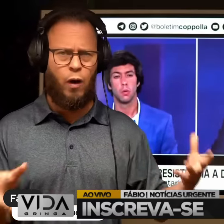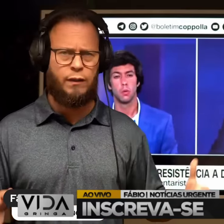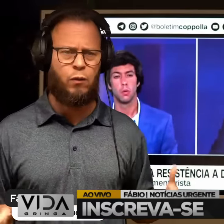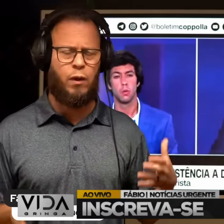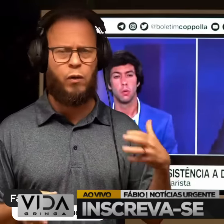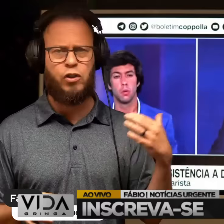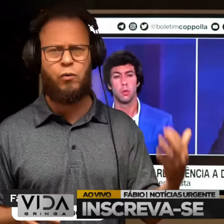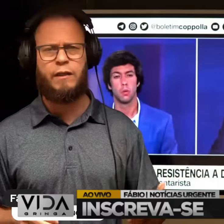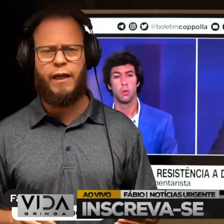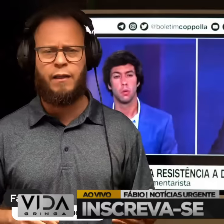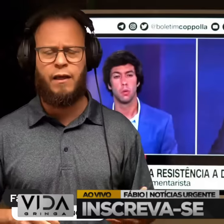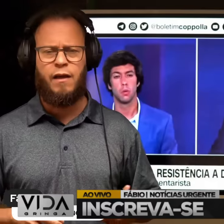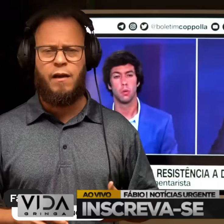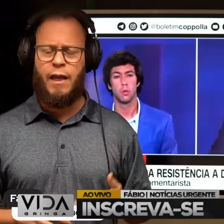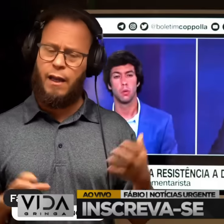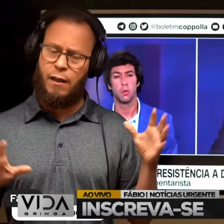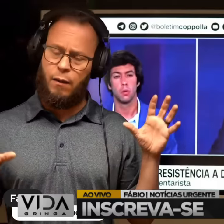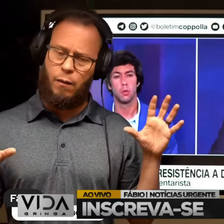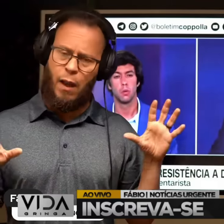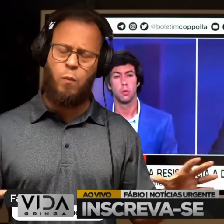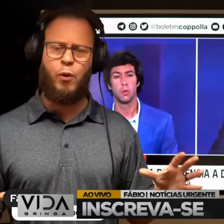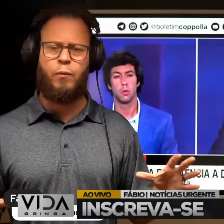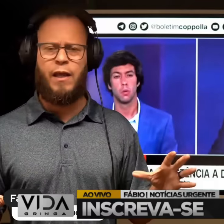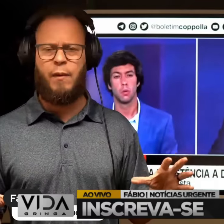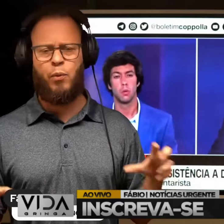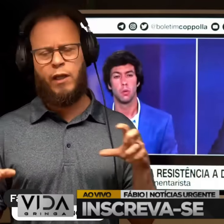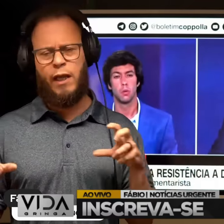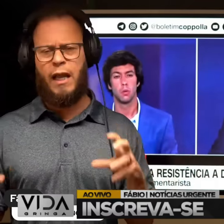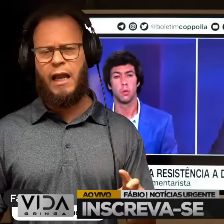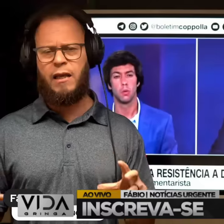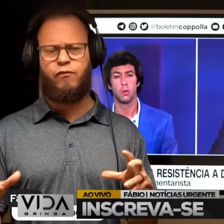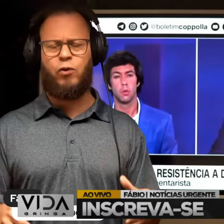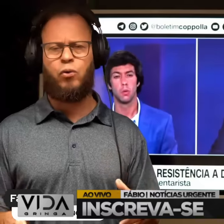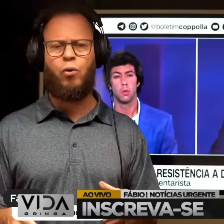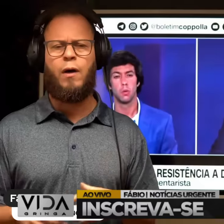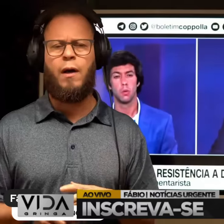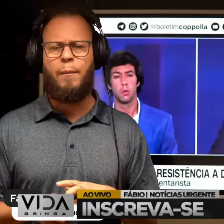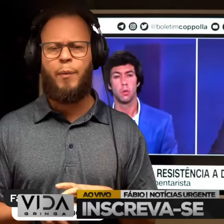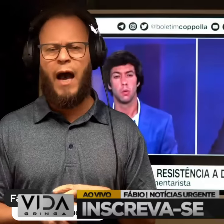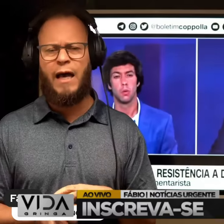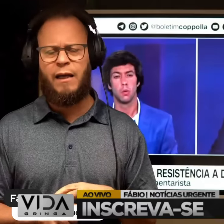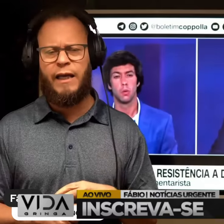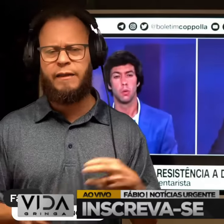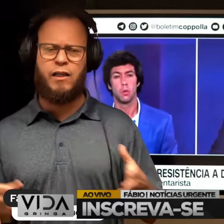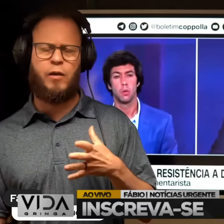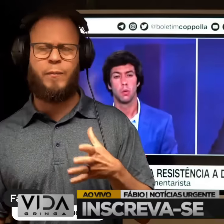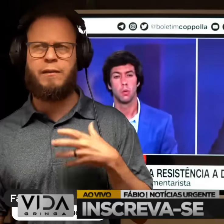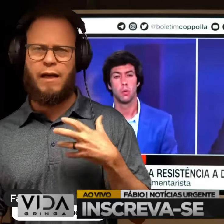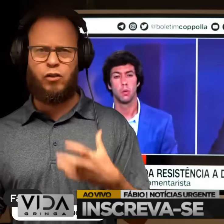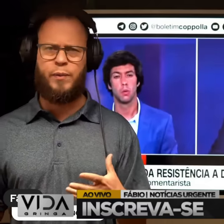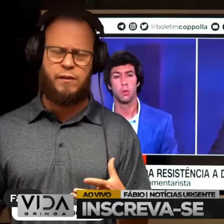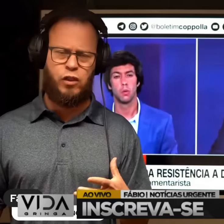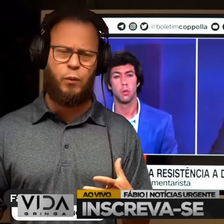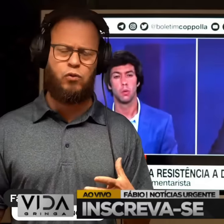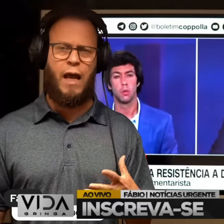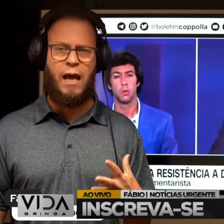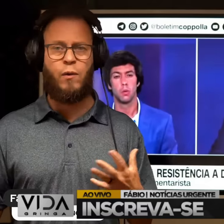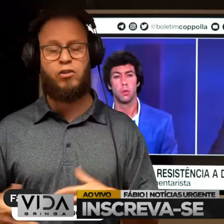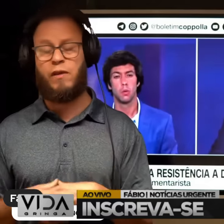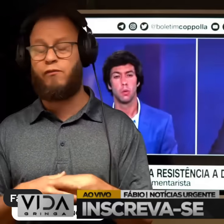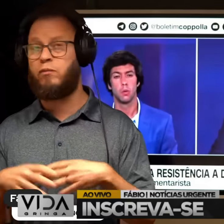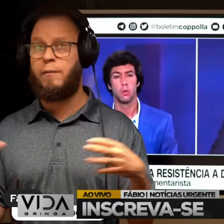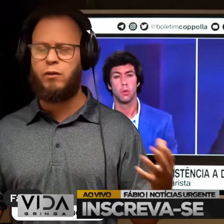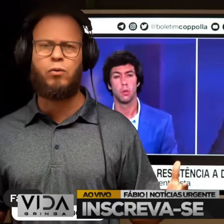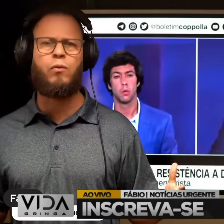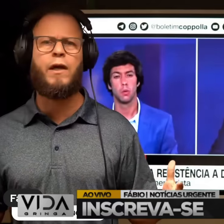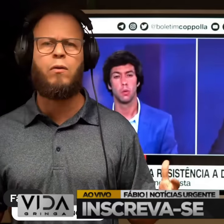concorda com a escolha dele. É um problema porque ele votou para a inelegibilidade do presidente Bolsonaro, acho que